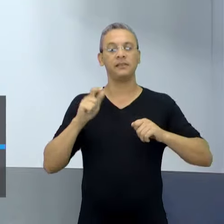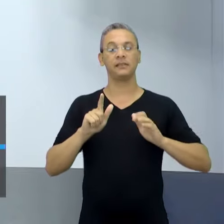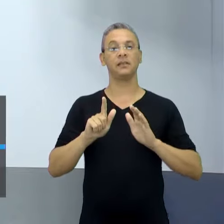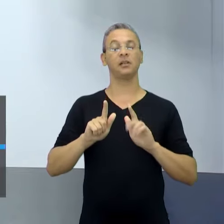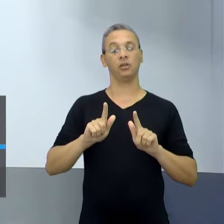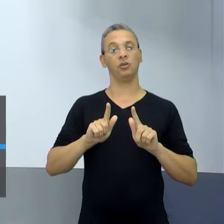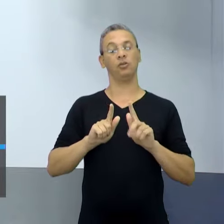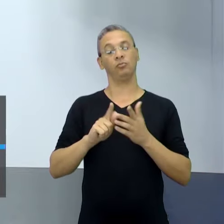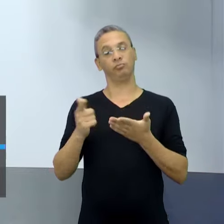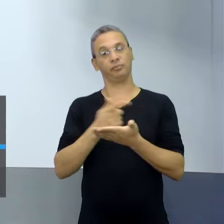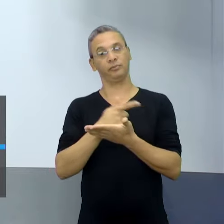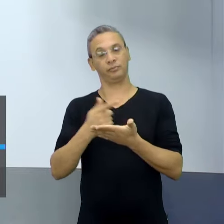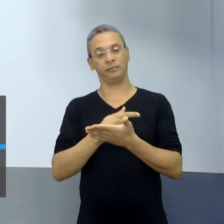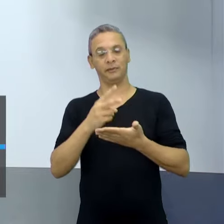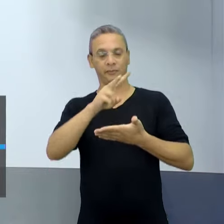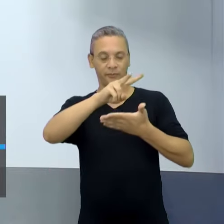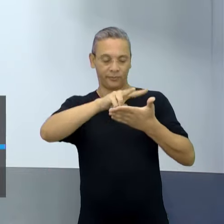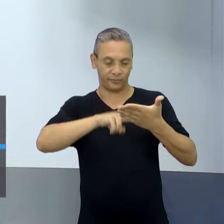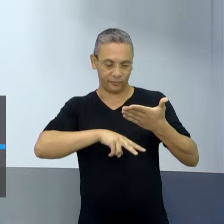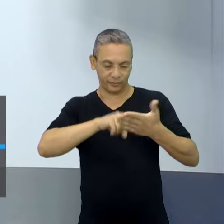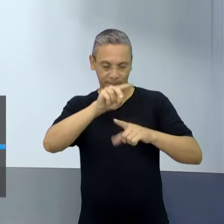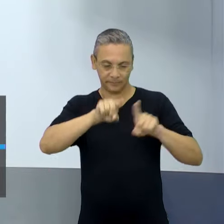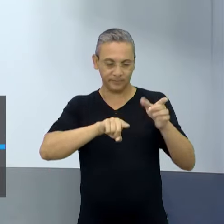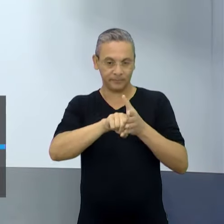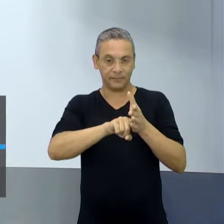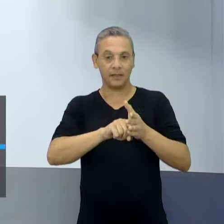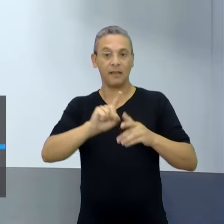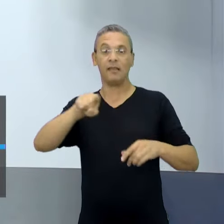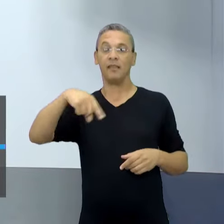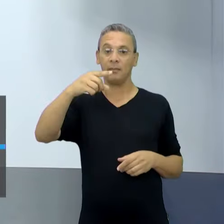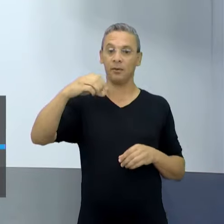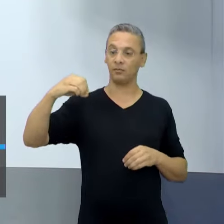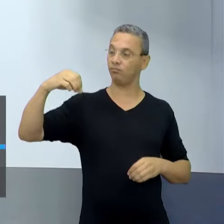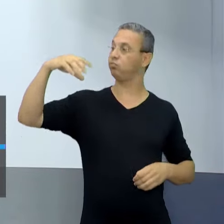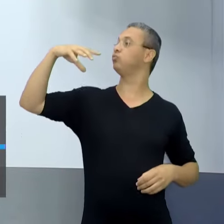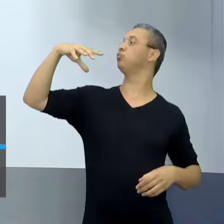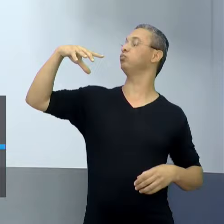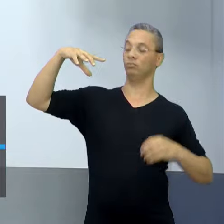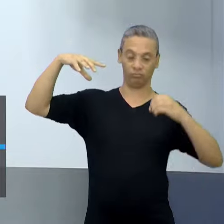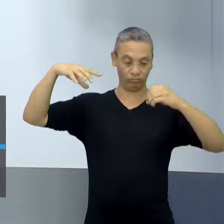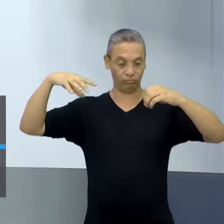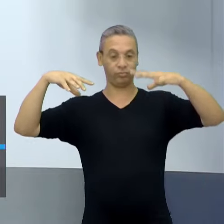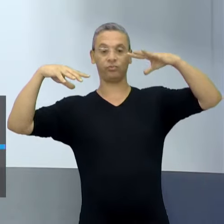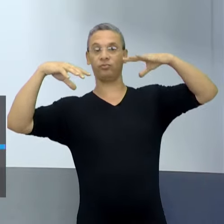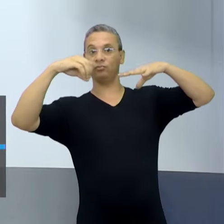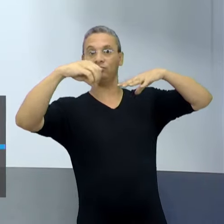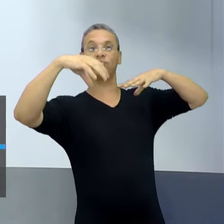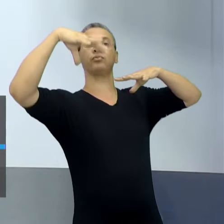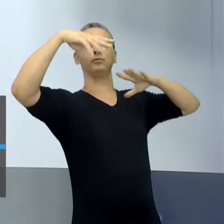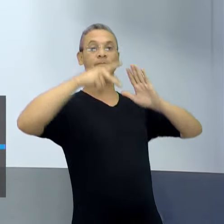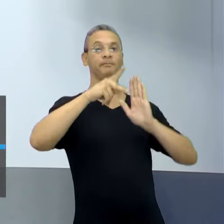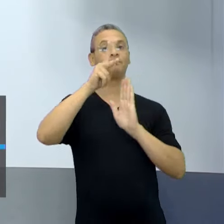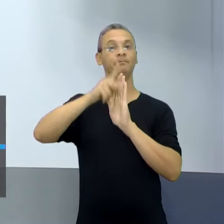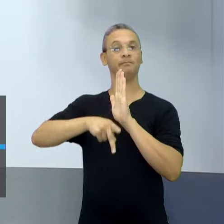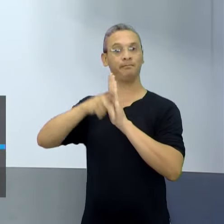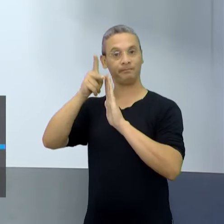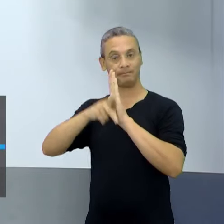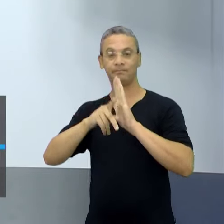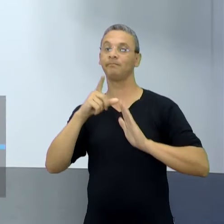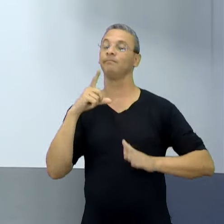para poder se orientar a poder fazer isso daí, porque daqui a pouco a gente está iluminando aí até um grande projeto, um